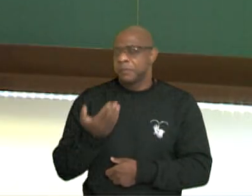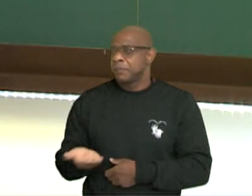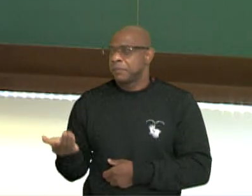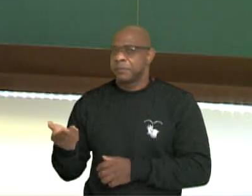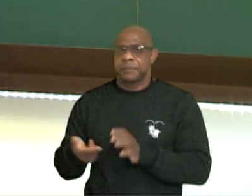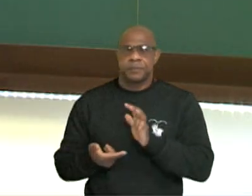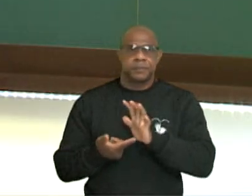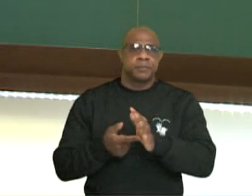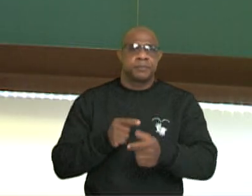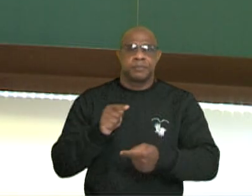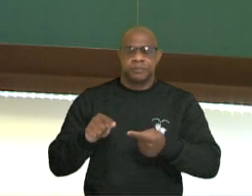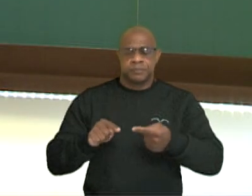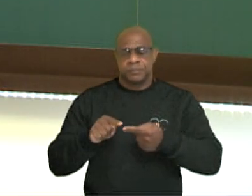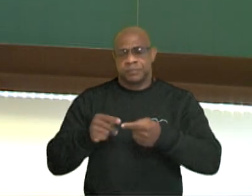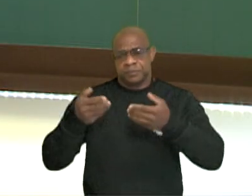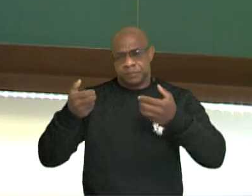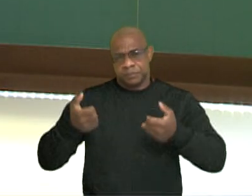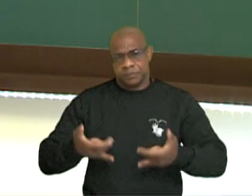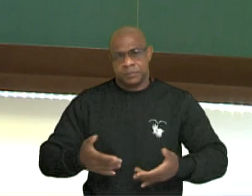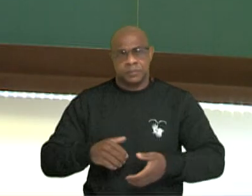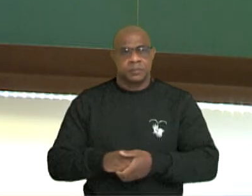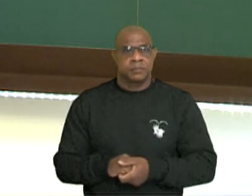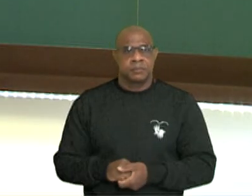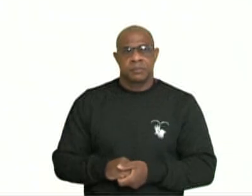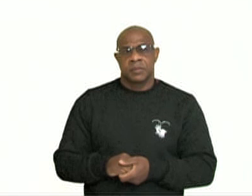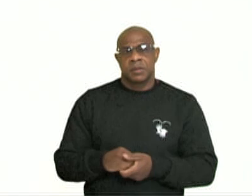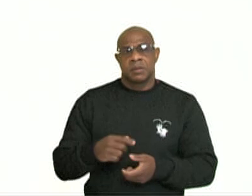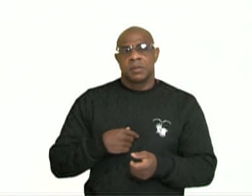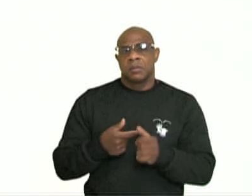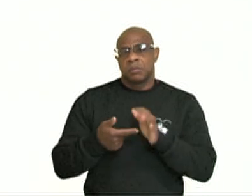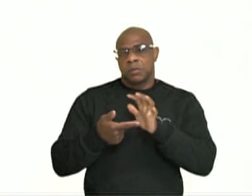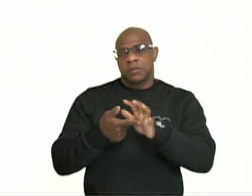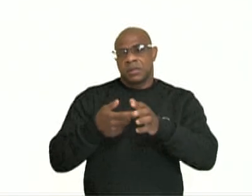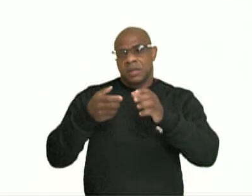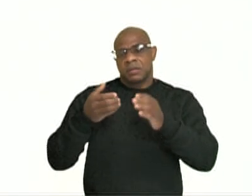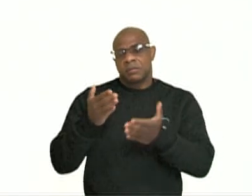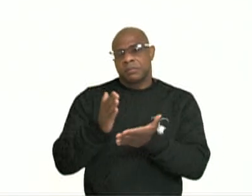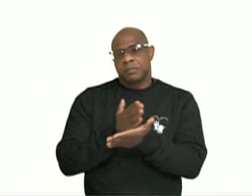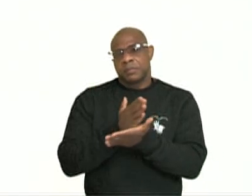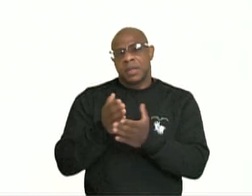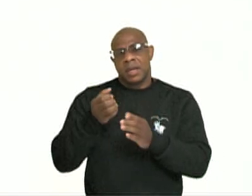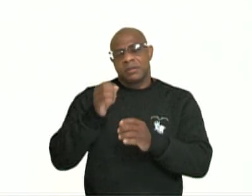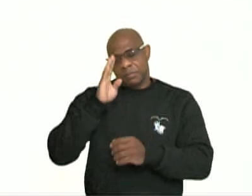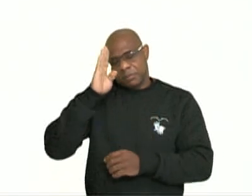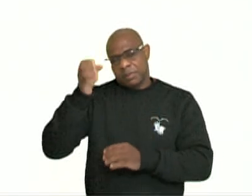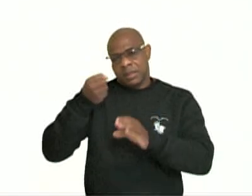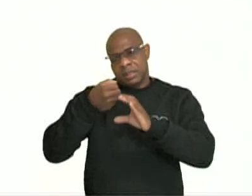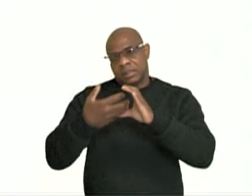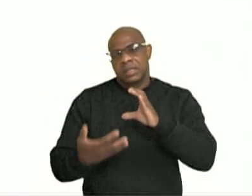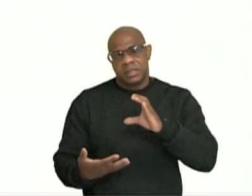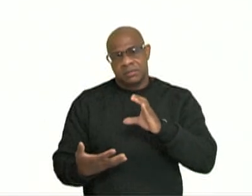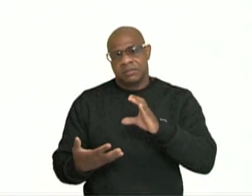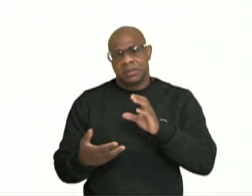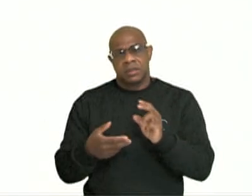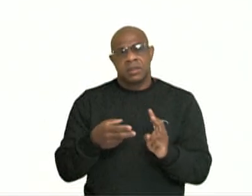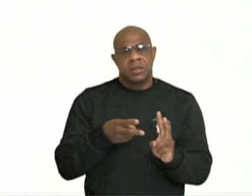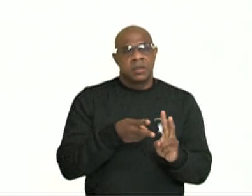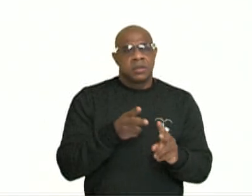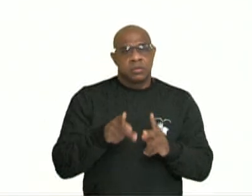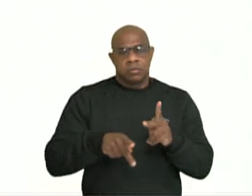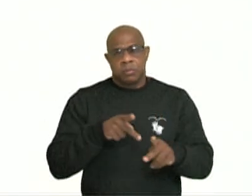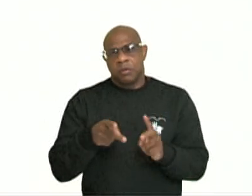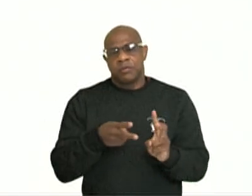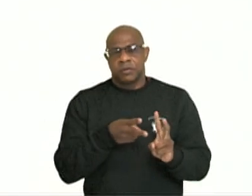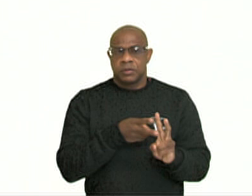o objetivo da nossa aula. Apontar as principais características dos povos indígenas da região atual do Brasil. Identificar